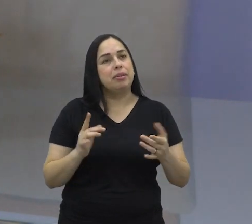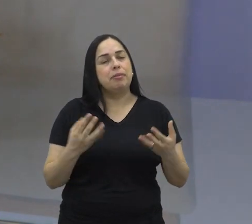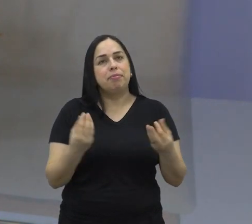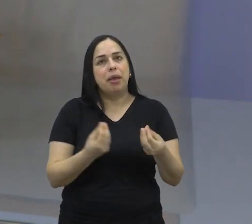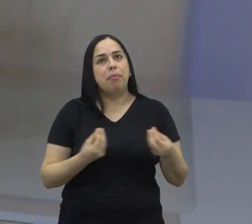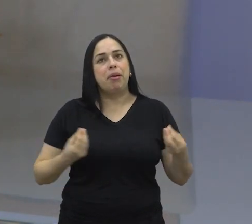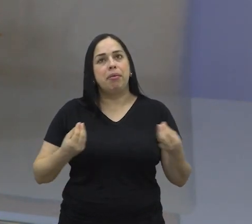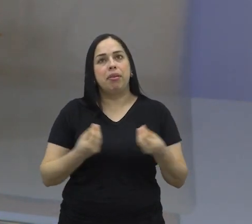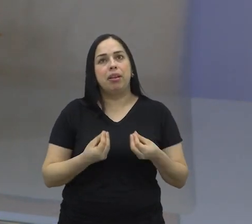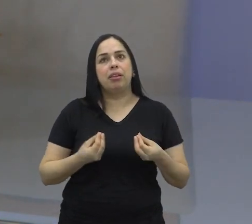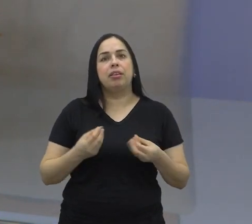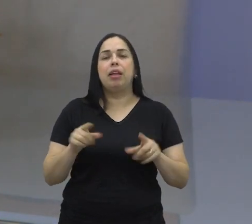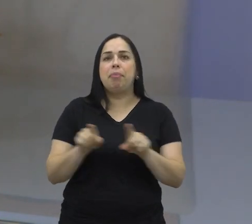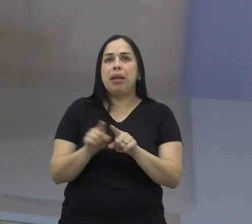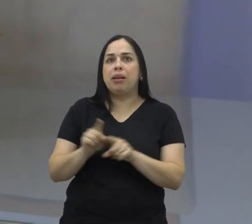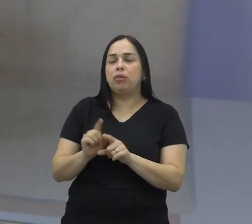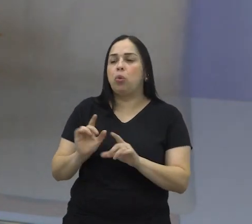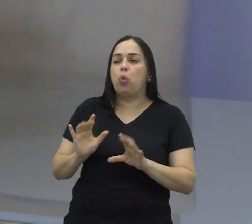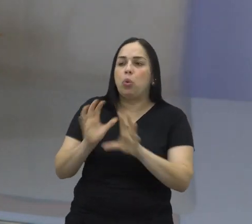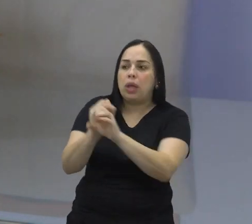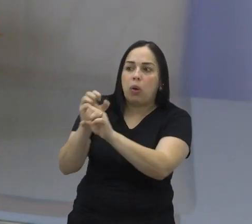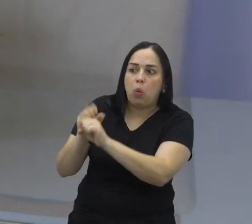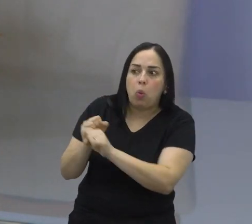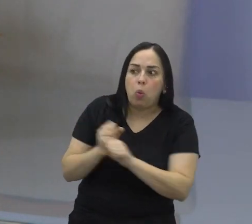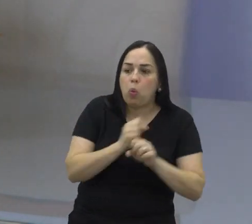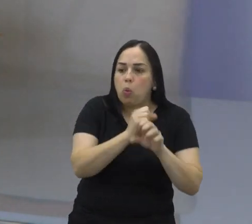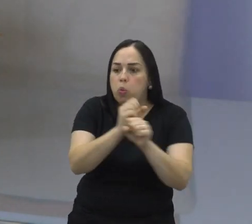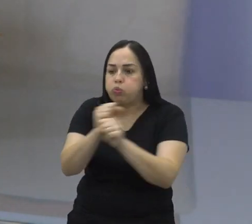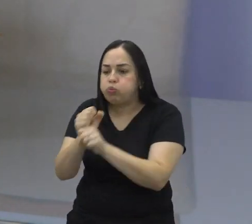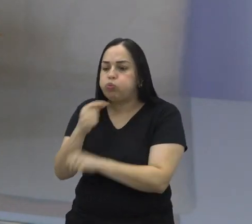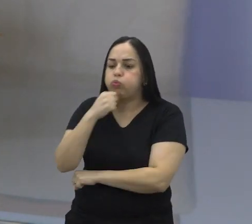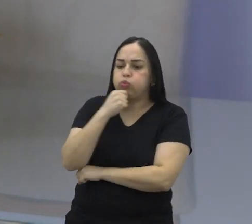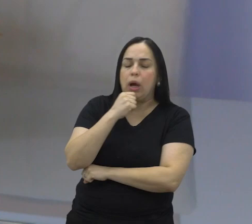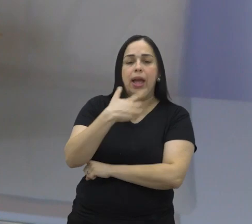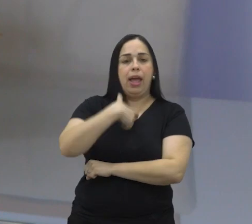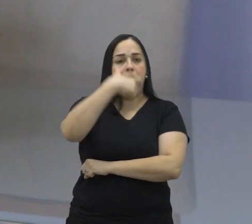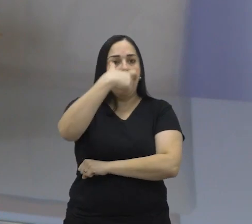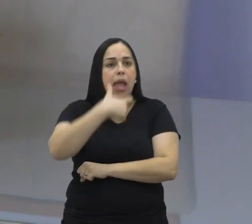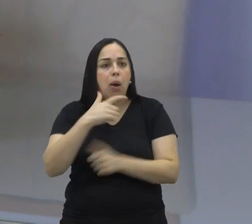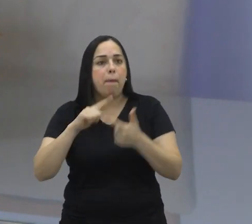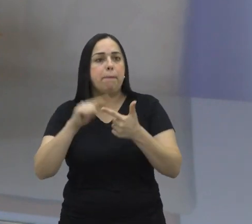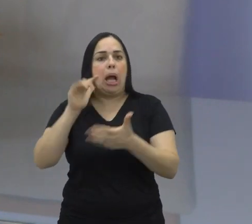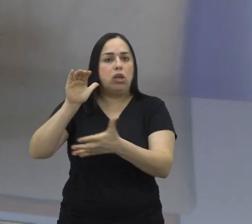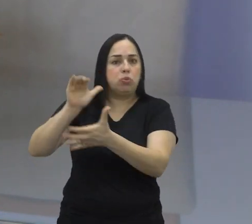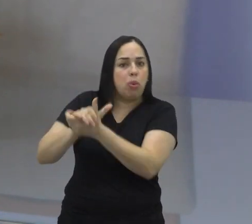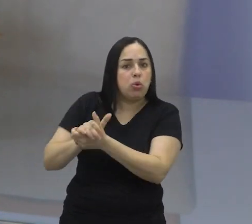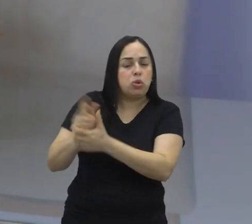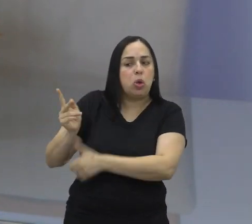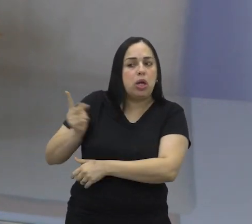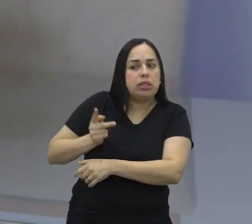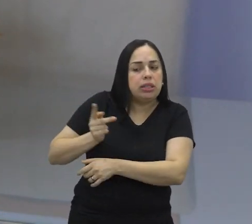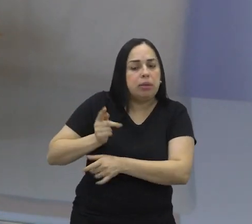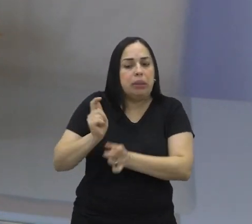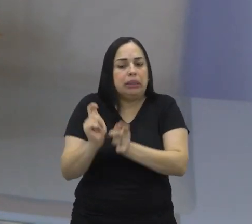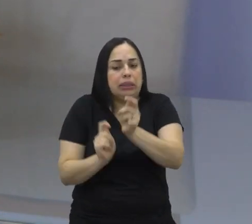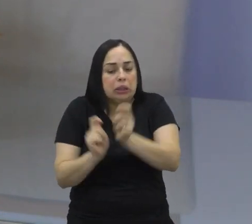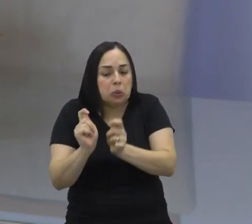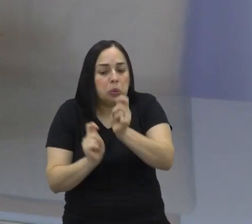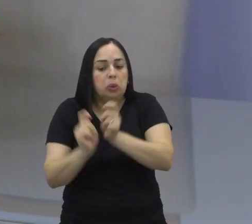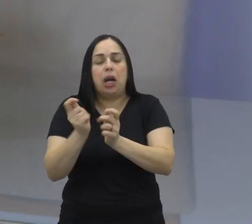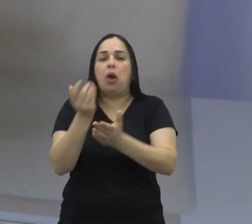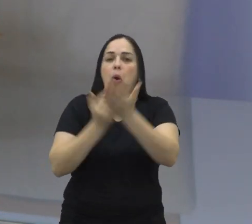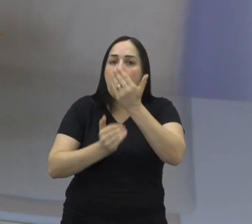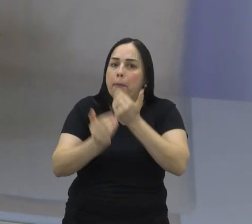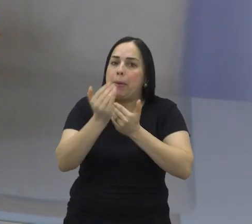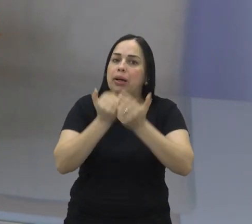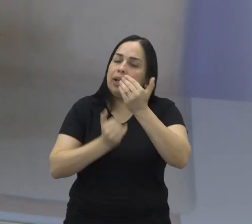que ter aprendido a contar carboidratos. Então, assim, todos, né? Eu, meu esposo. Então, a gente teve